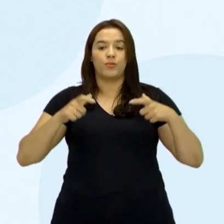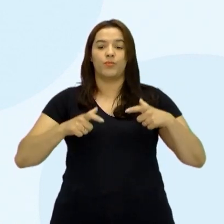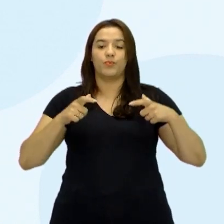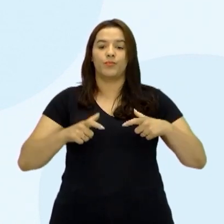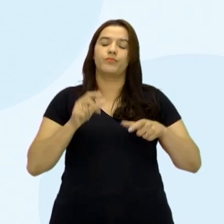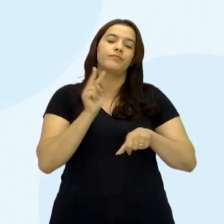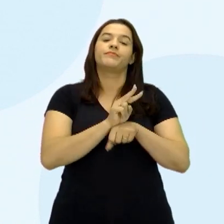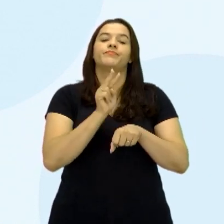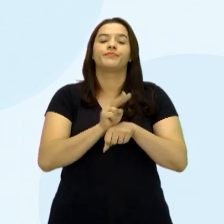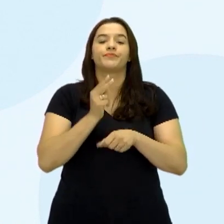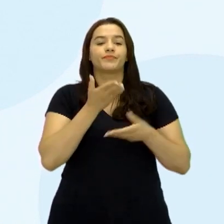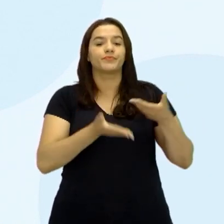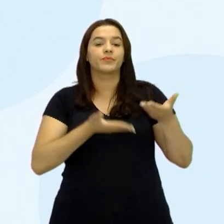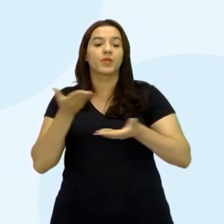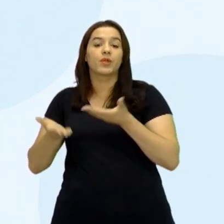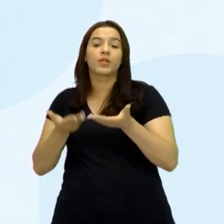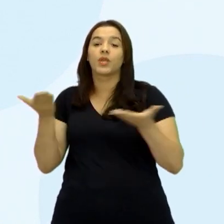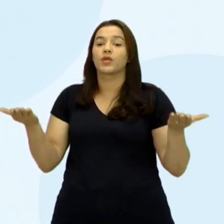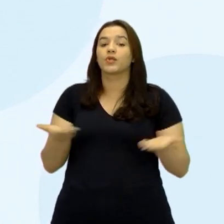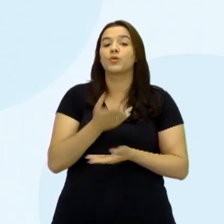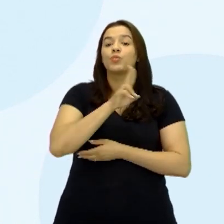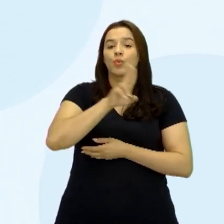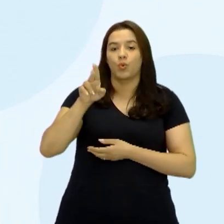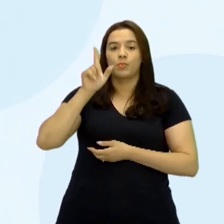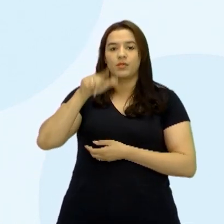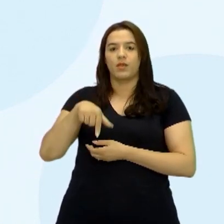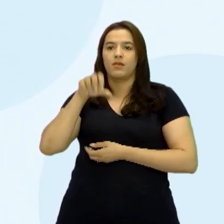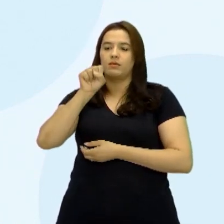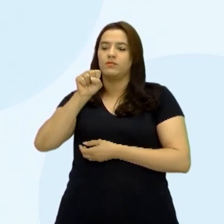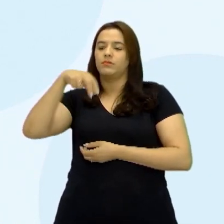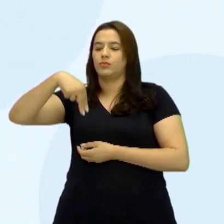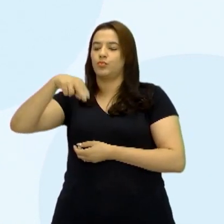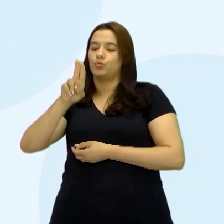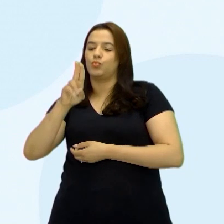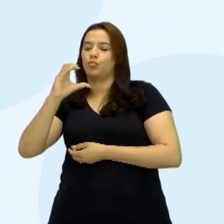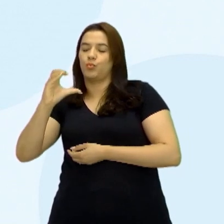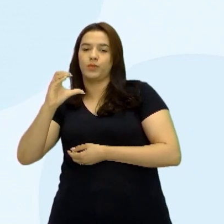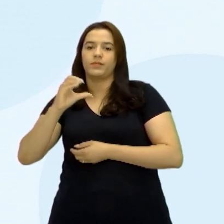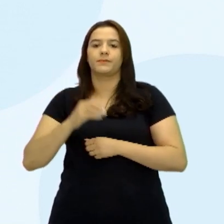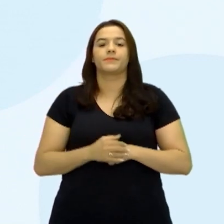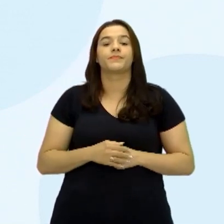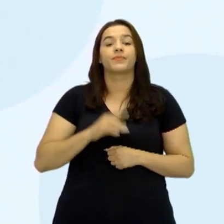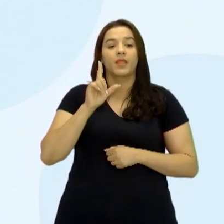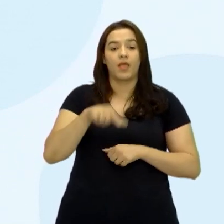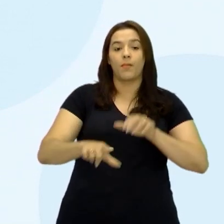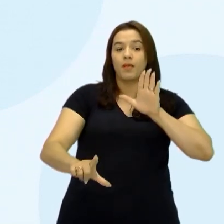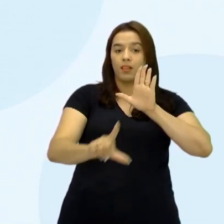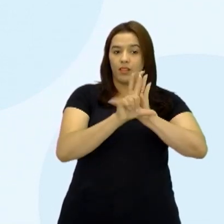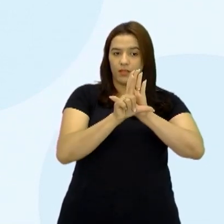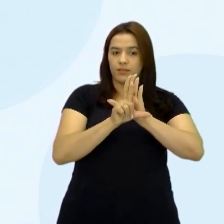de Conservação, o que nós chamamos aí de SNUC. Então, ele veio através da Lei